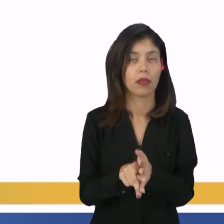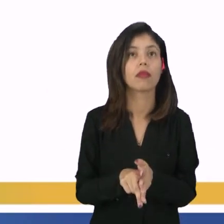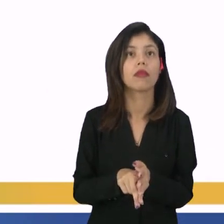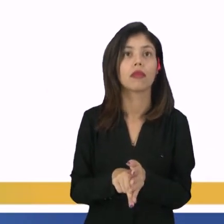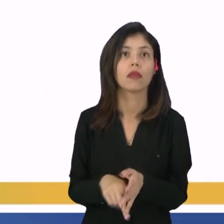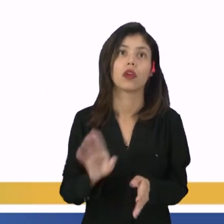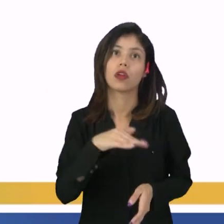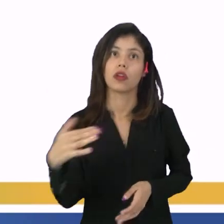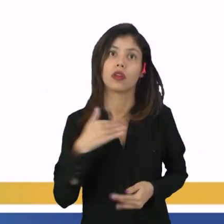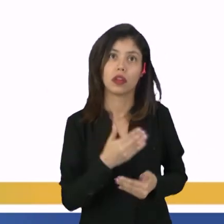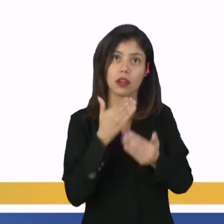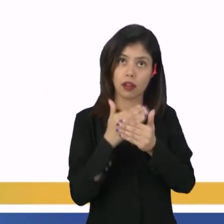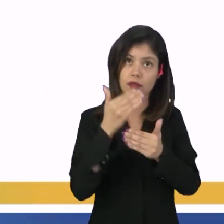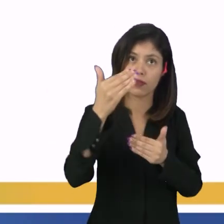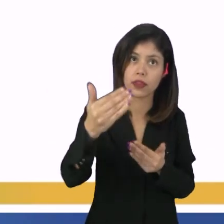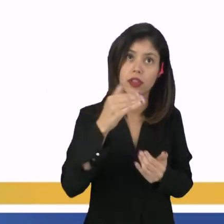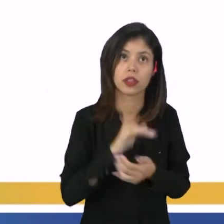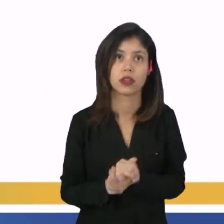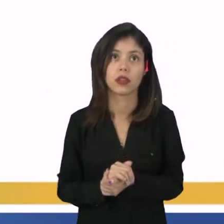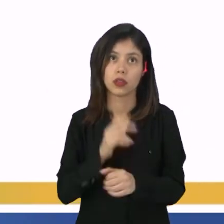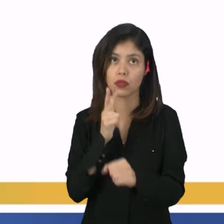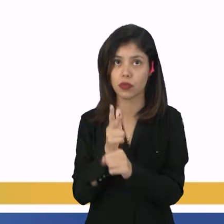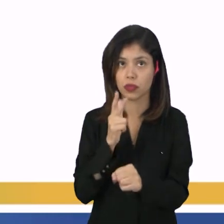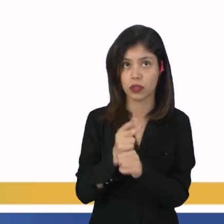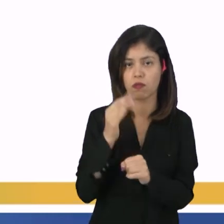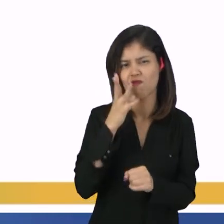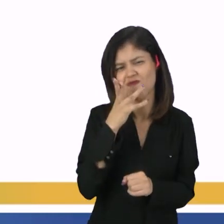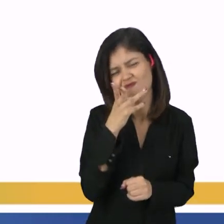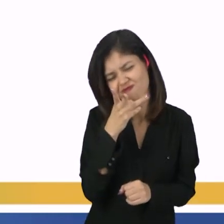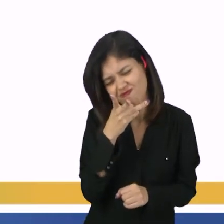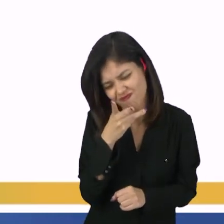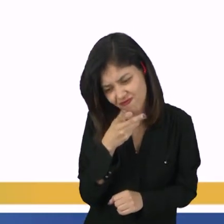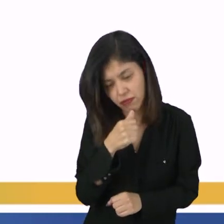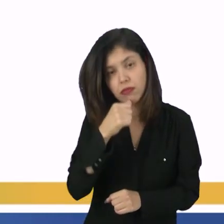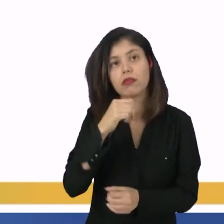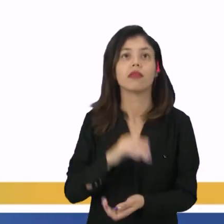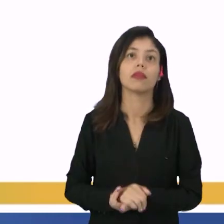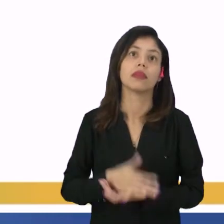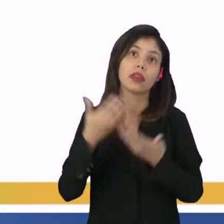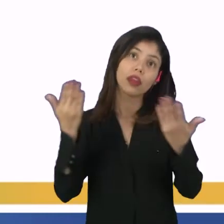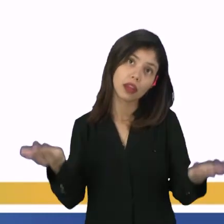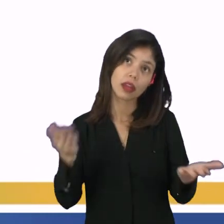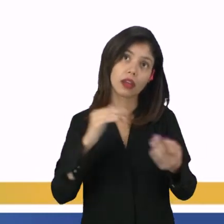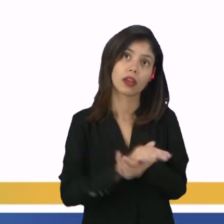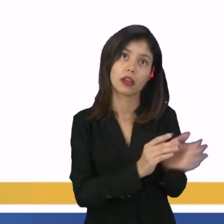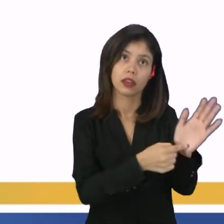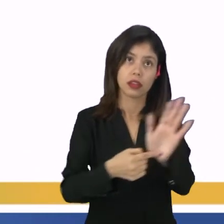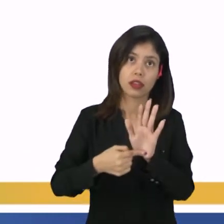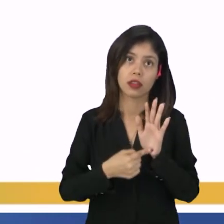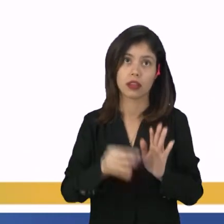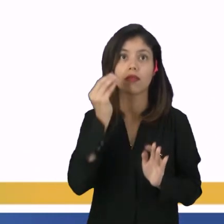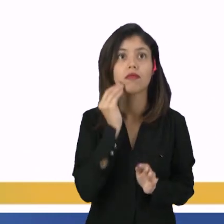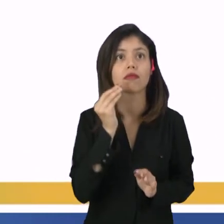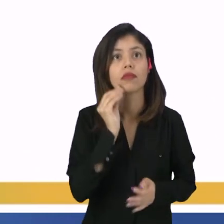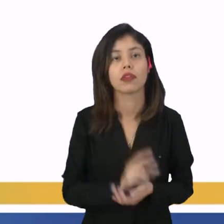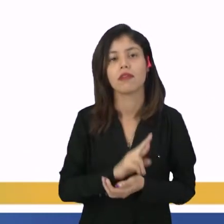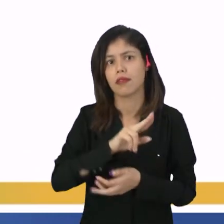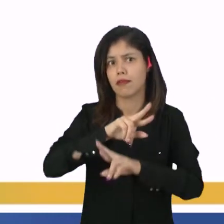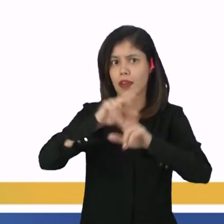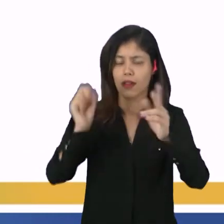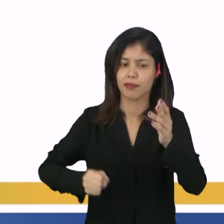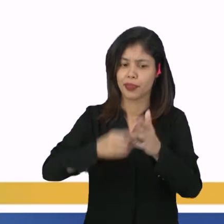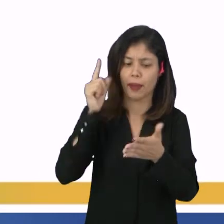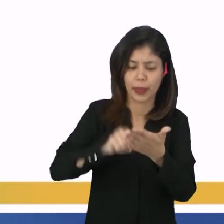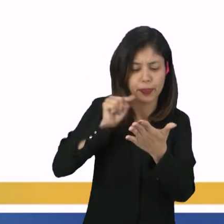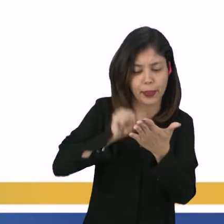pois quando você avança a apresentação, pode ser que o vídeo demore a carregar. Então, o apresentador tende a clicar várias vezes